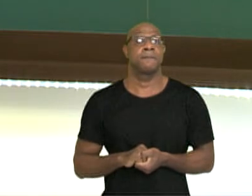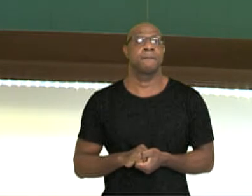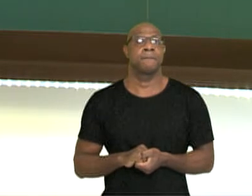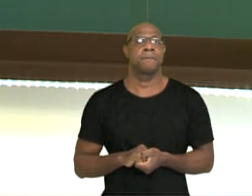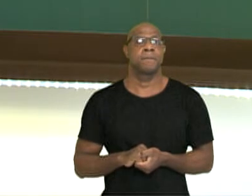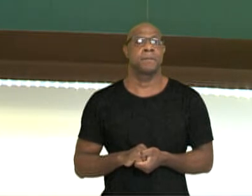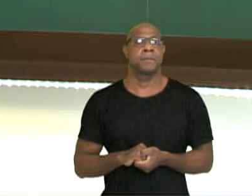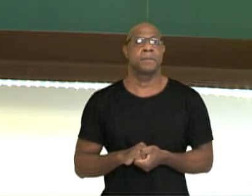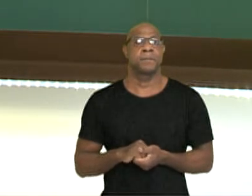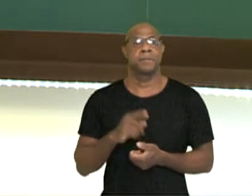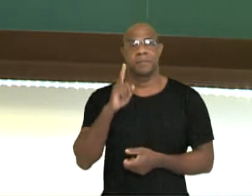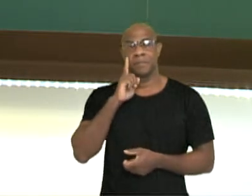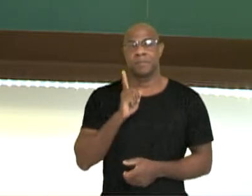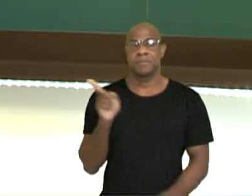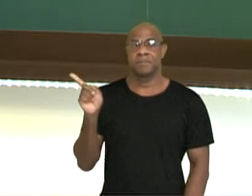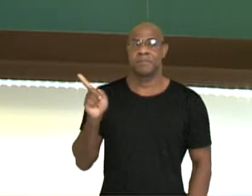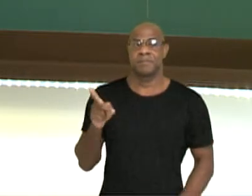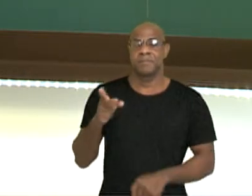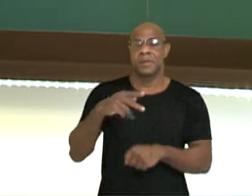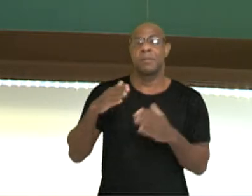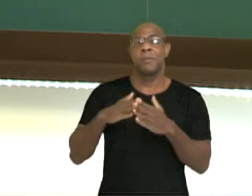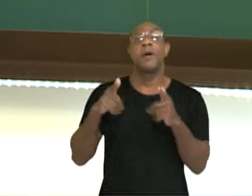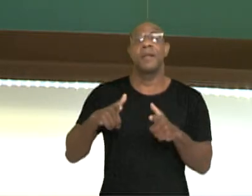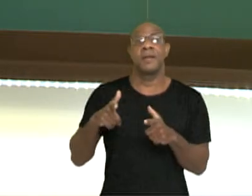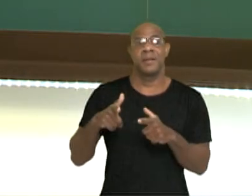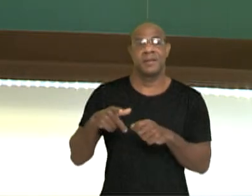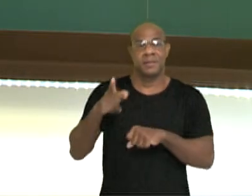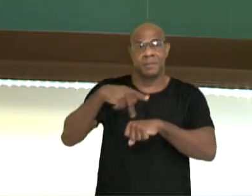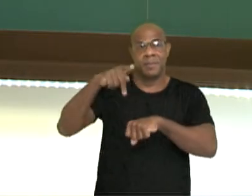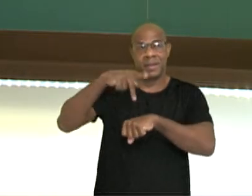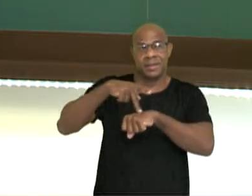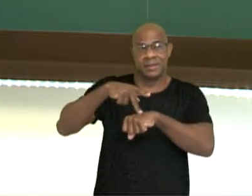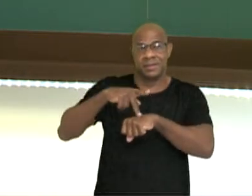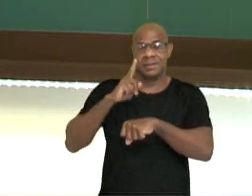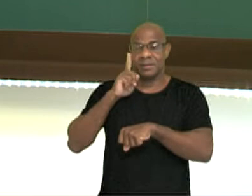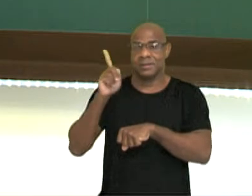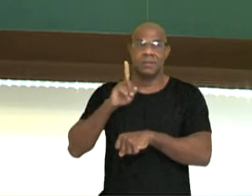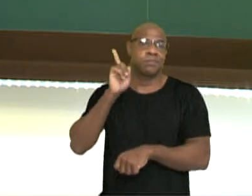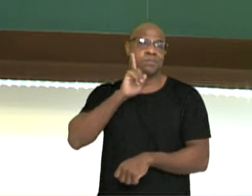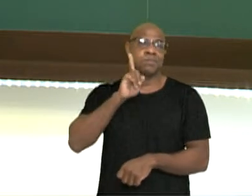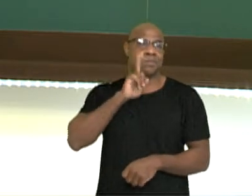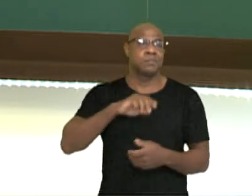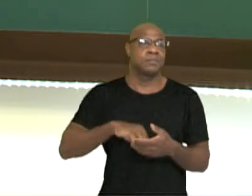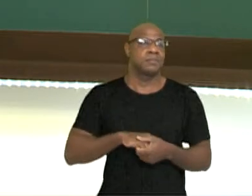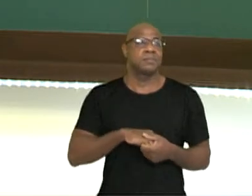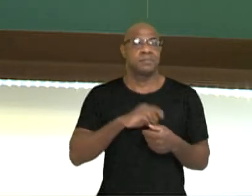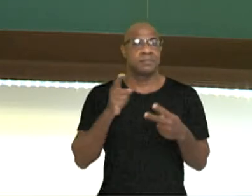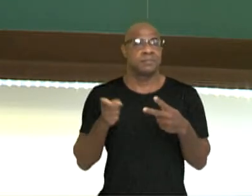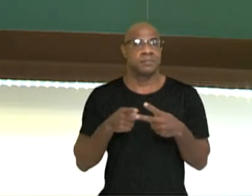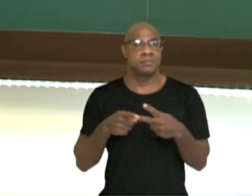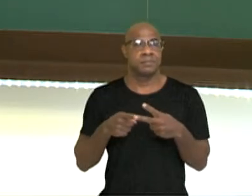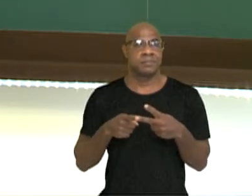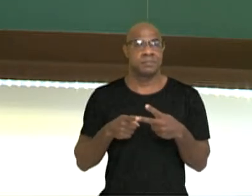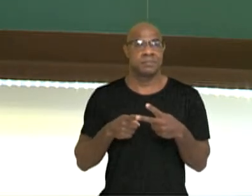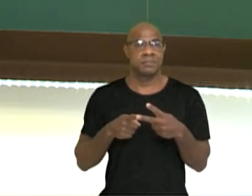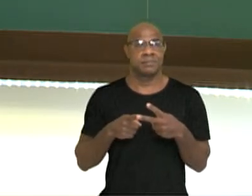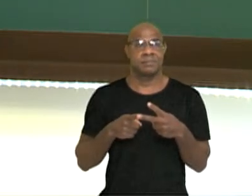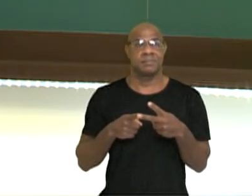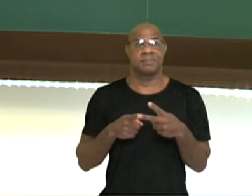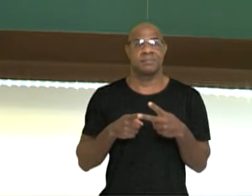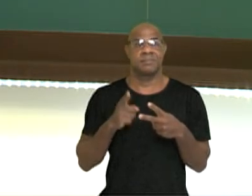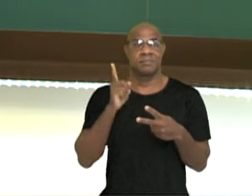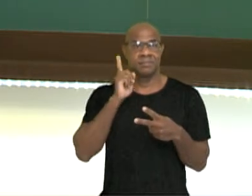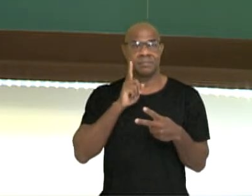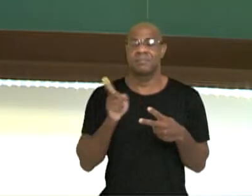lá. Alice mora em Connecticut, no USA. E o Jaime, New York,